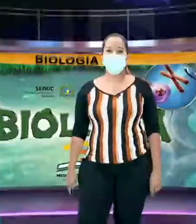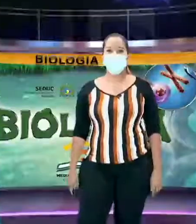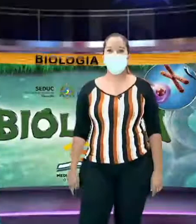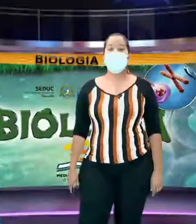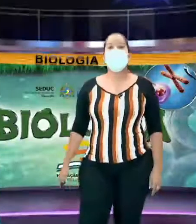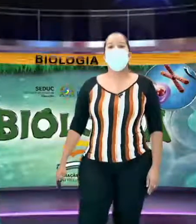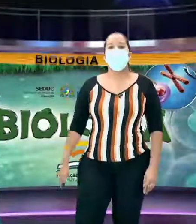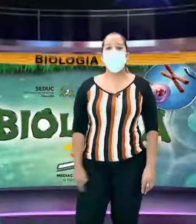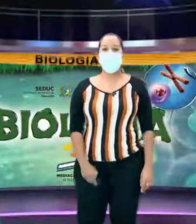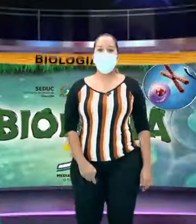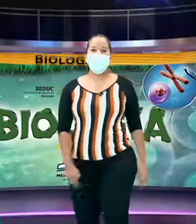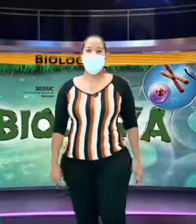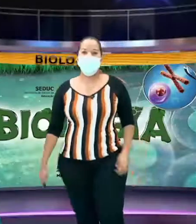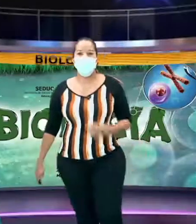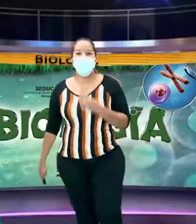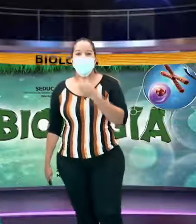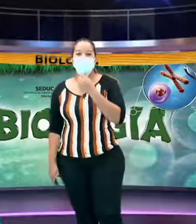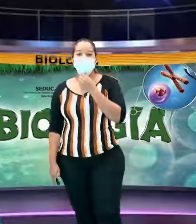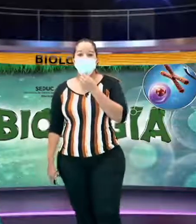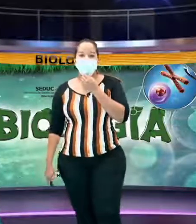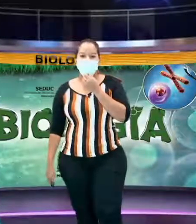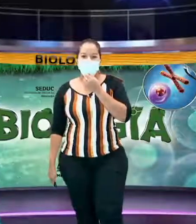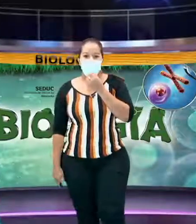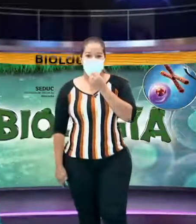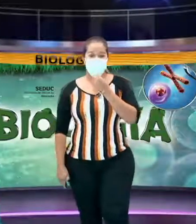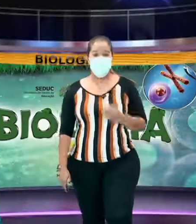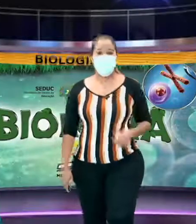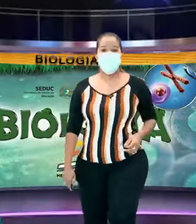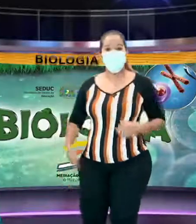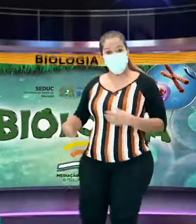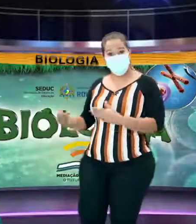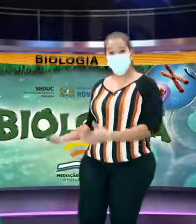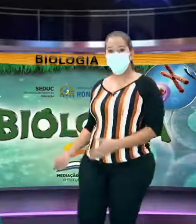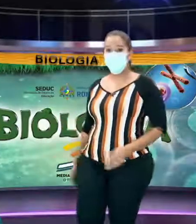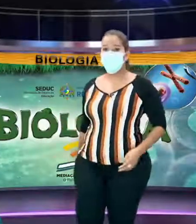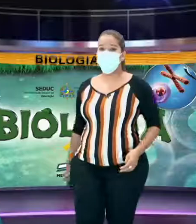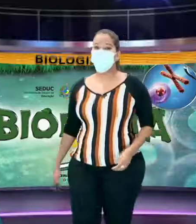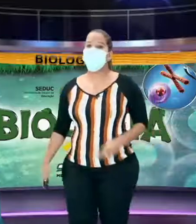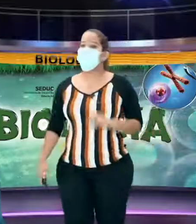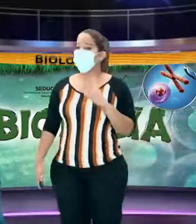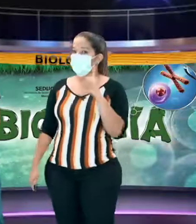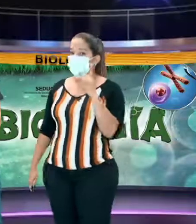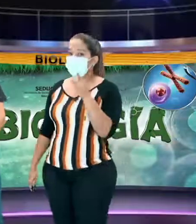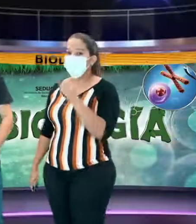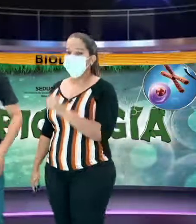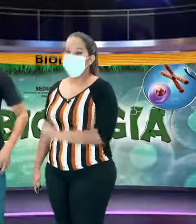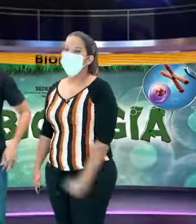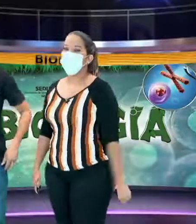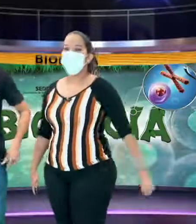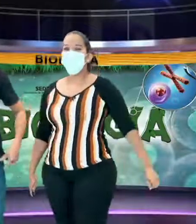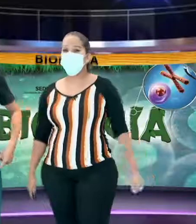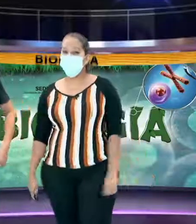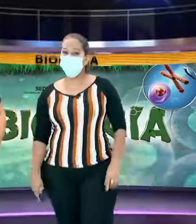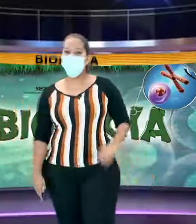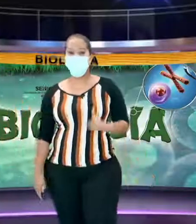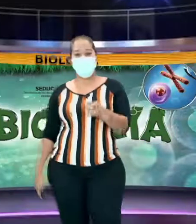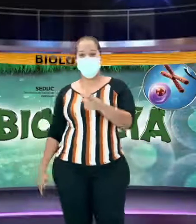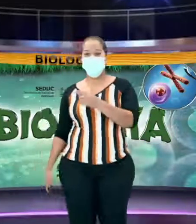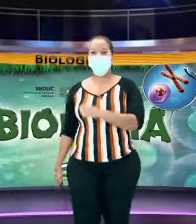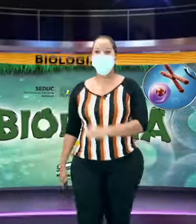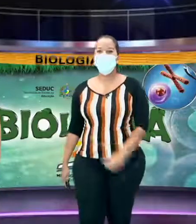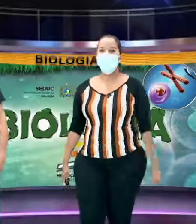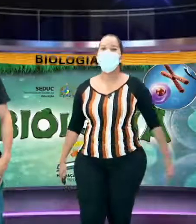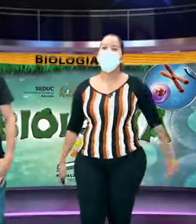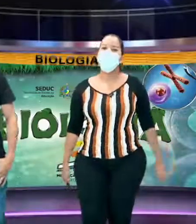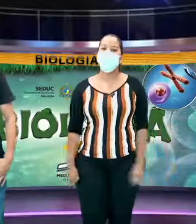Lindo. Fala, galera! Estamos aqui, eu, professor Silvio, para iniciarmos mais uma aula com